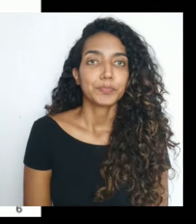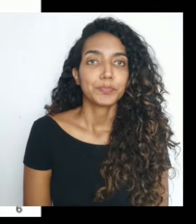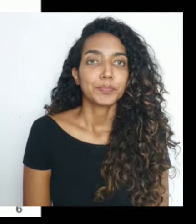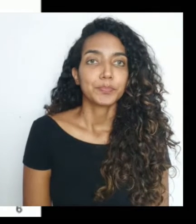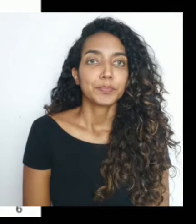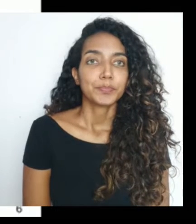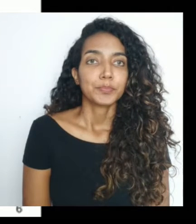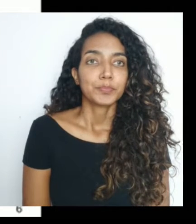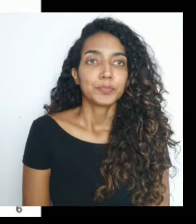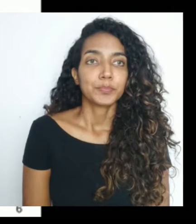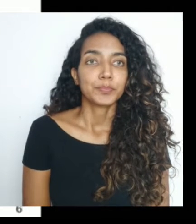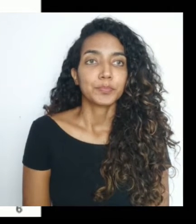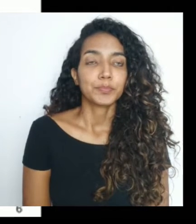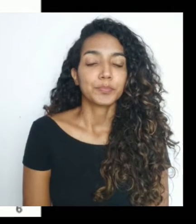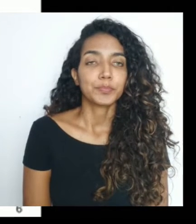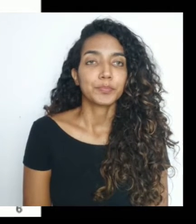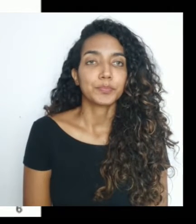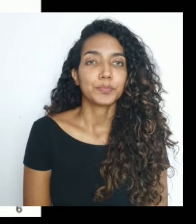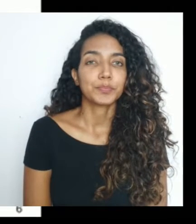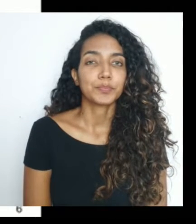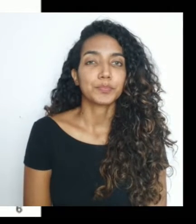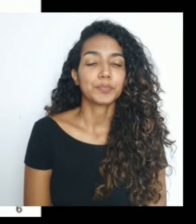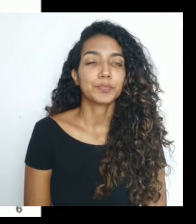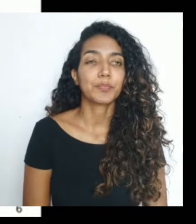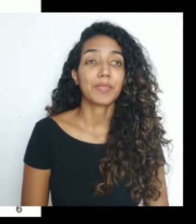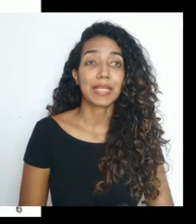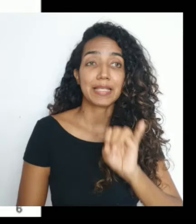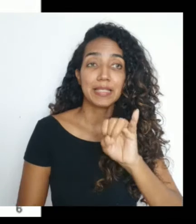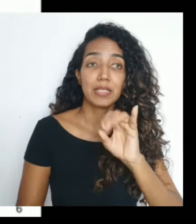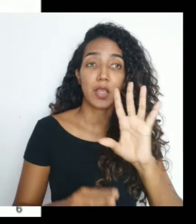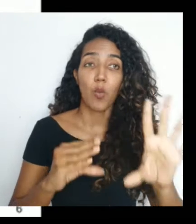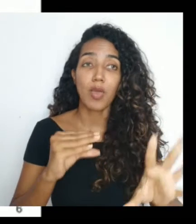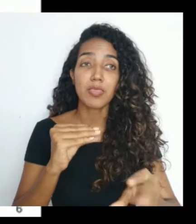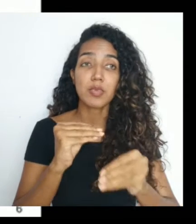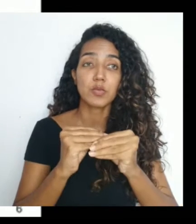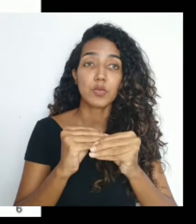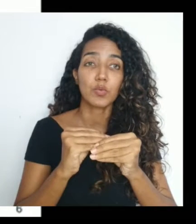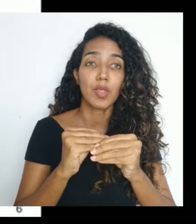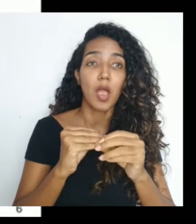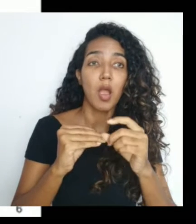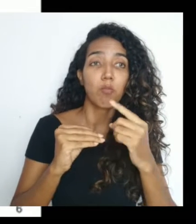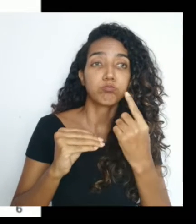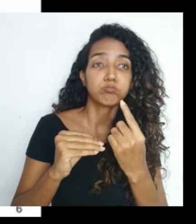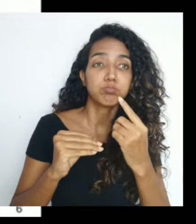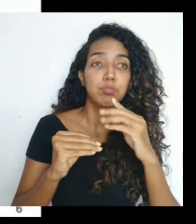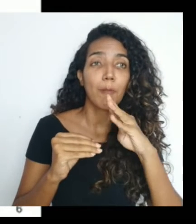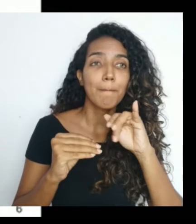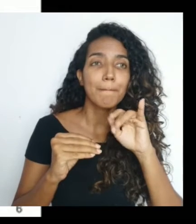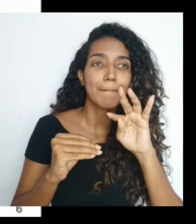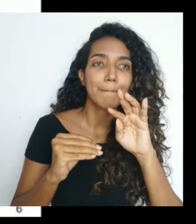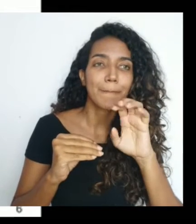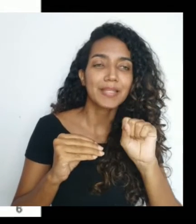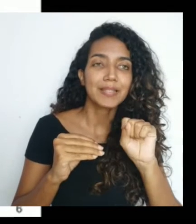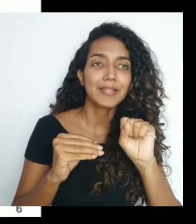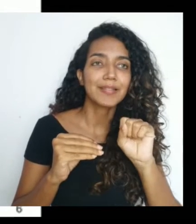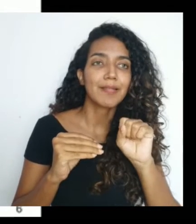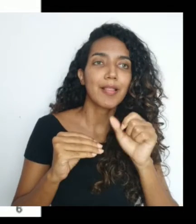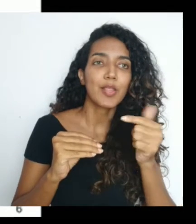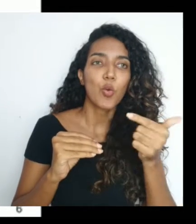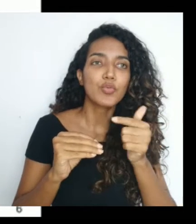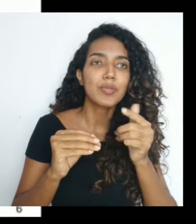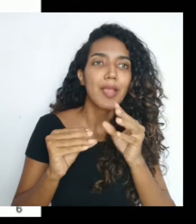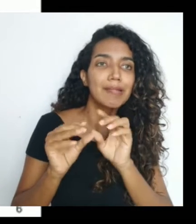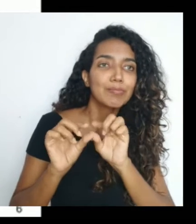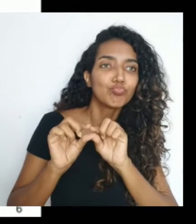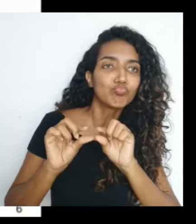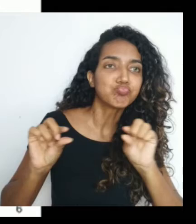4, 32 bits aqui. Se eu adicionar um bit a mais, esse cara passa a não caber dentro do inteiro e forçadamente eu precisaria representar com